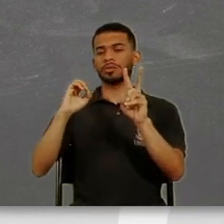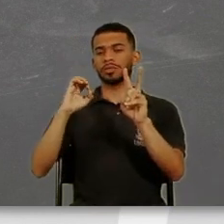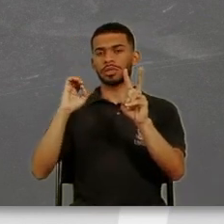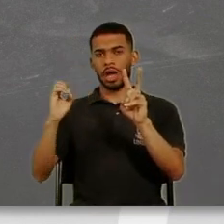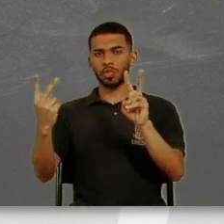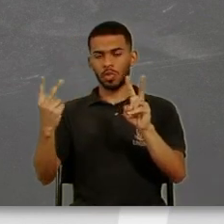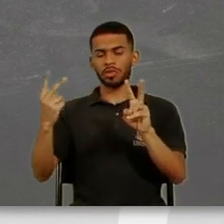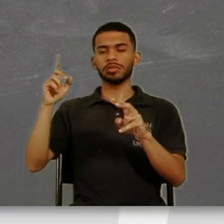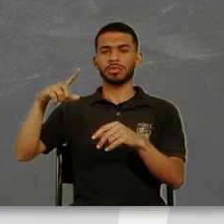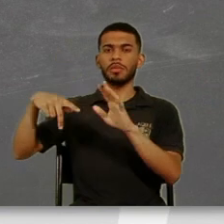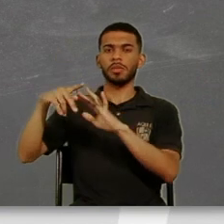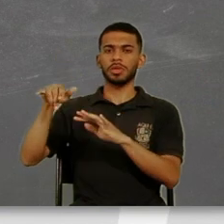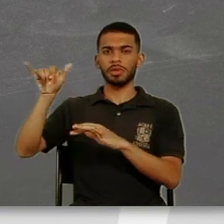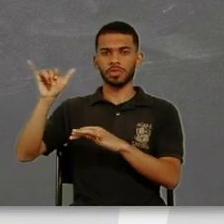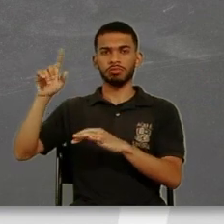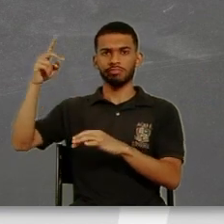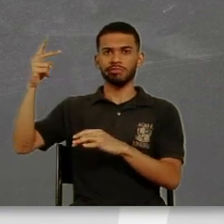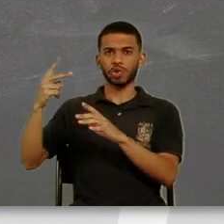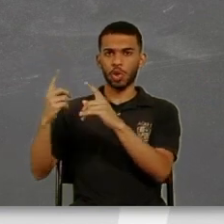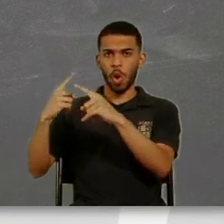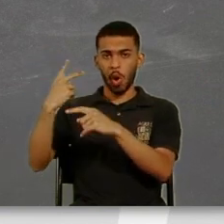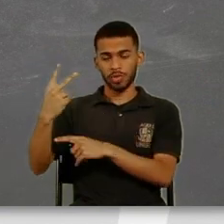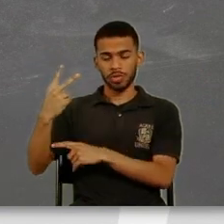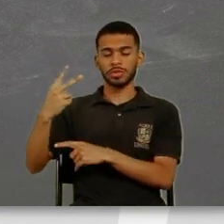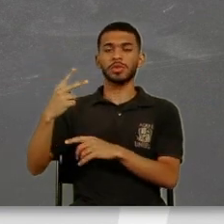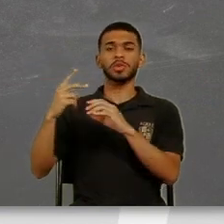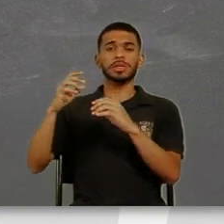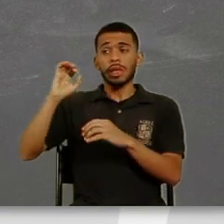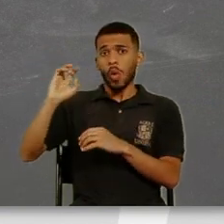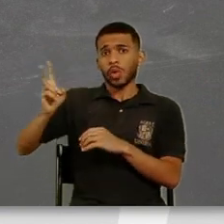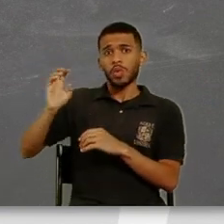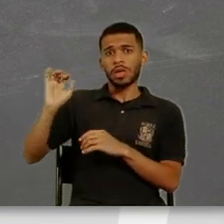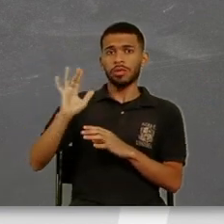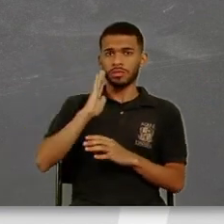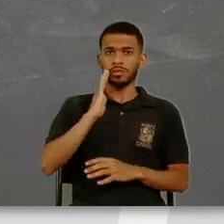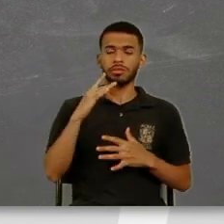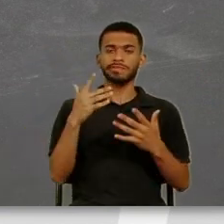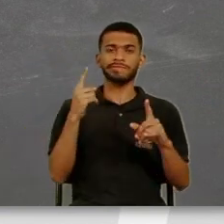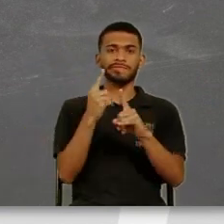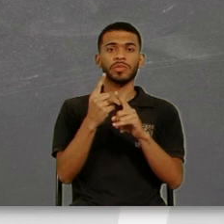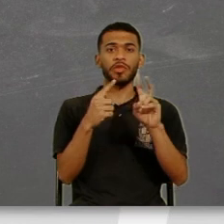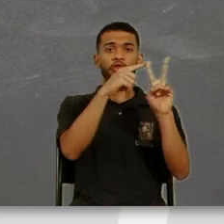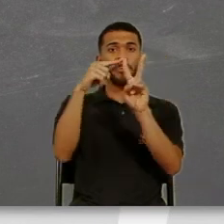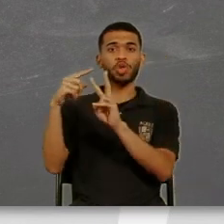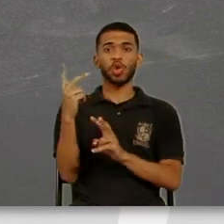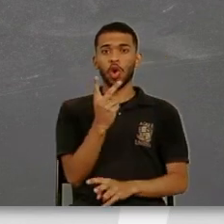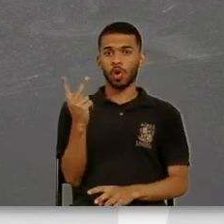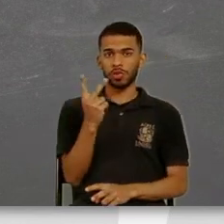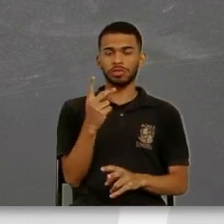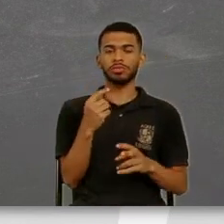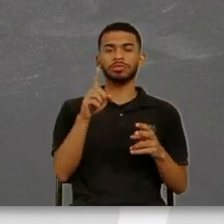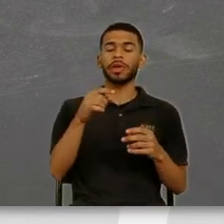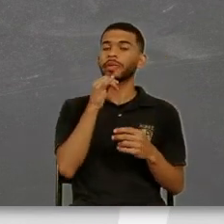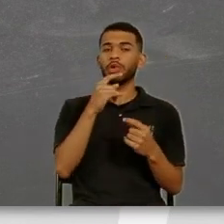de y, então 2y fica 2, e o 0 continua 0. Eu encontrei aqui dois vetores, que no caso são